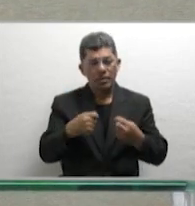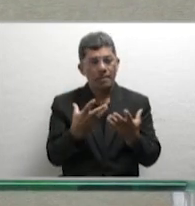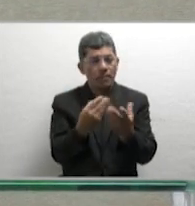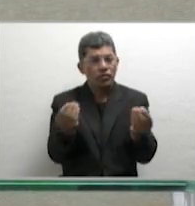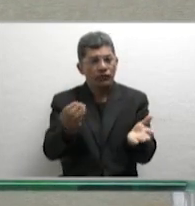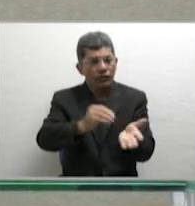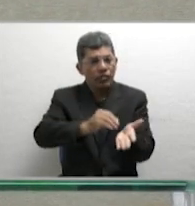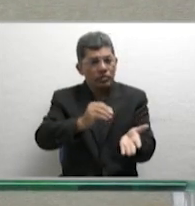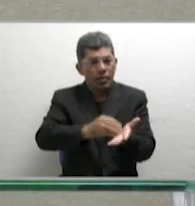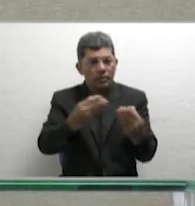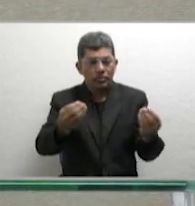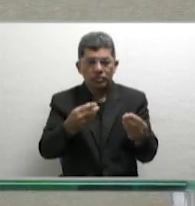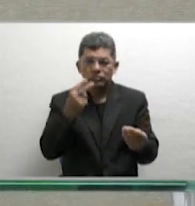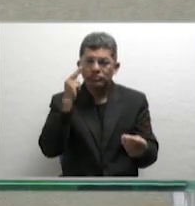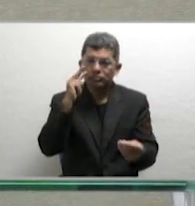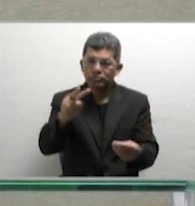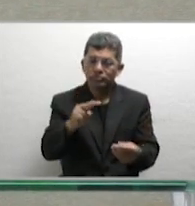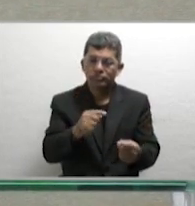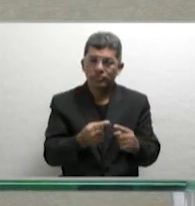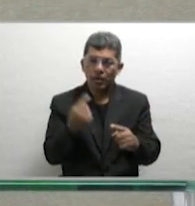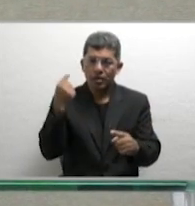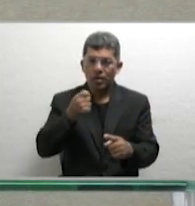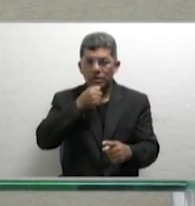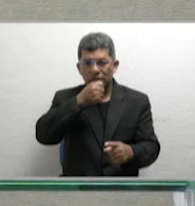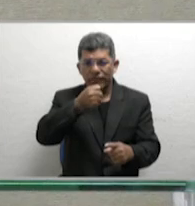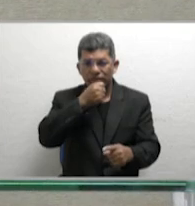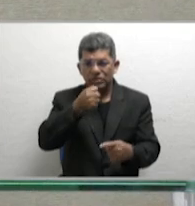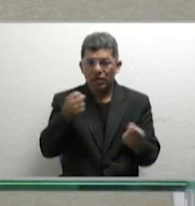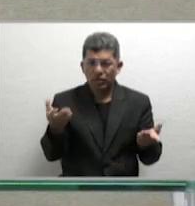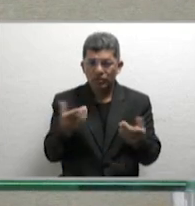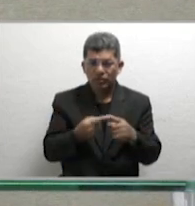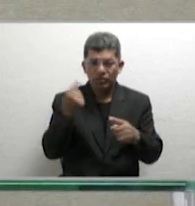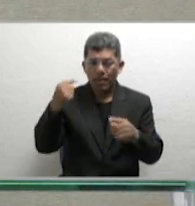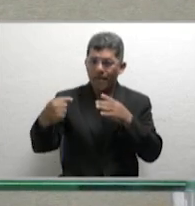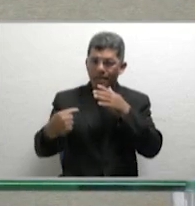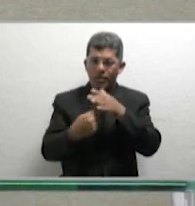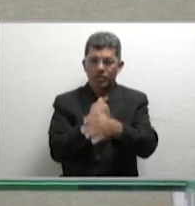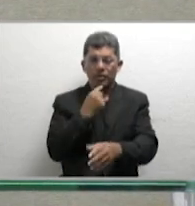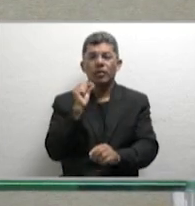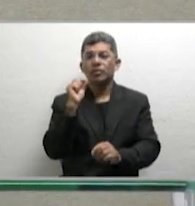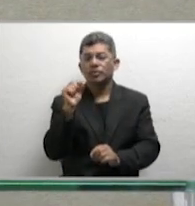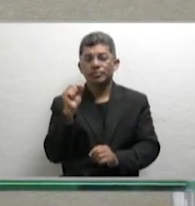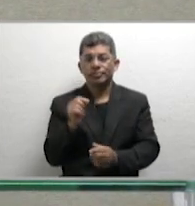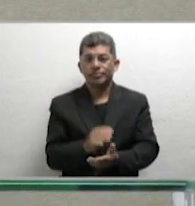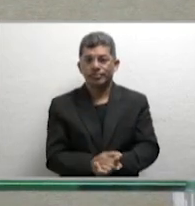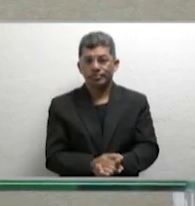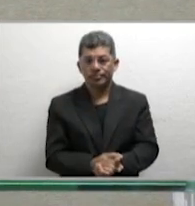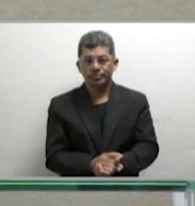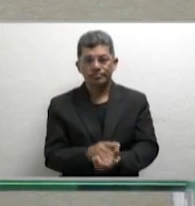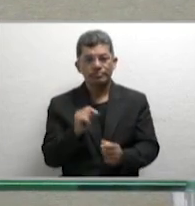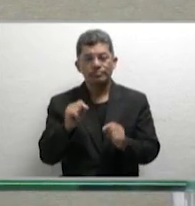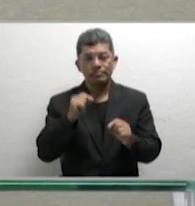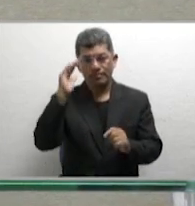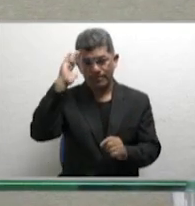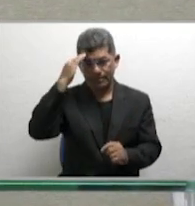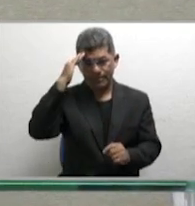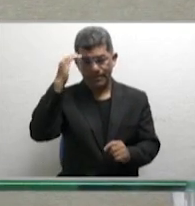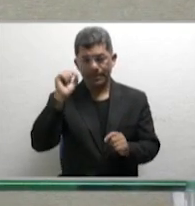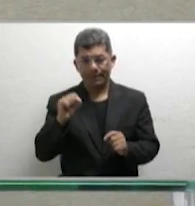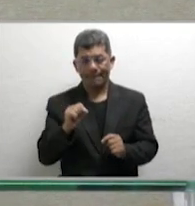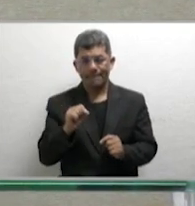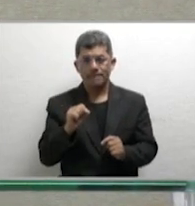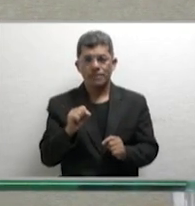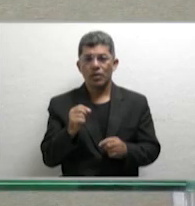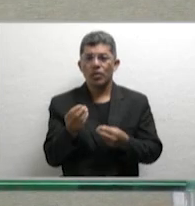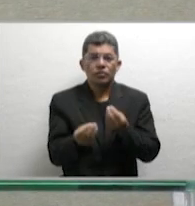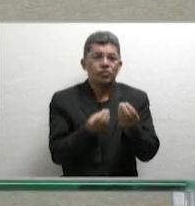muito. Há pouco, eu participava de uma entrevista ali, e me foi feita a pergunta com relação ao que entendo de